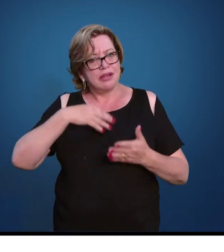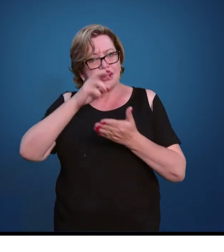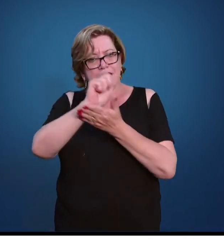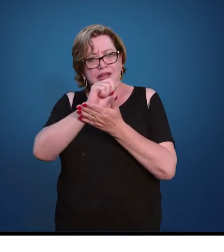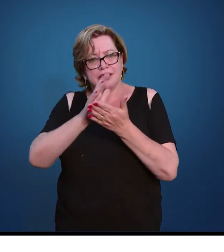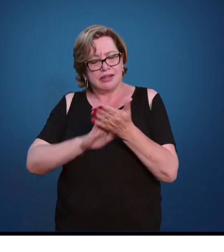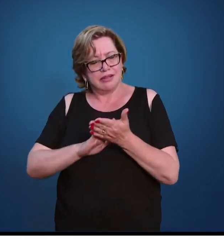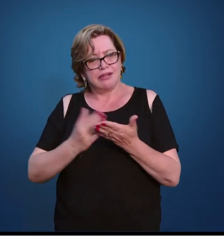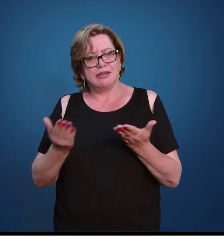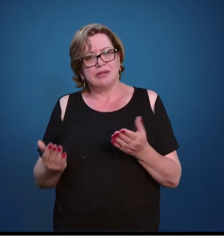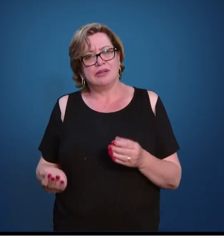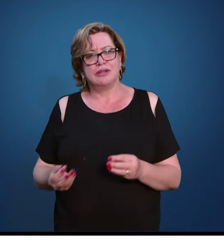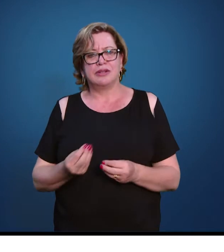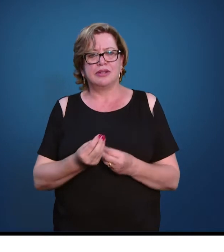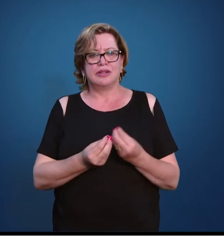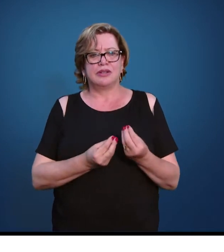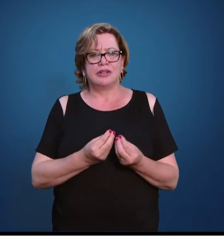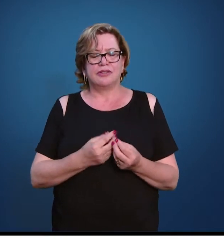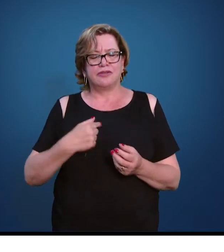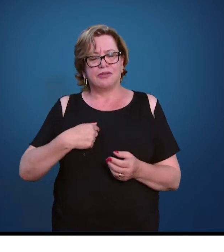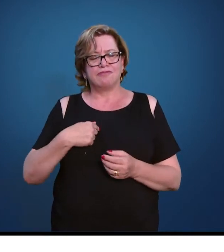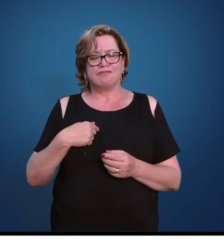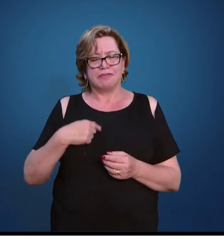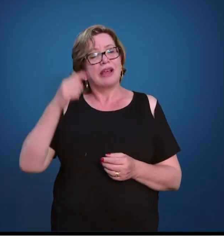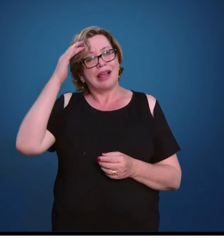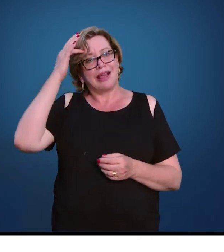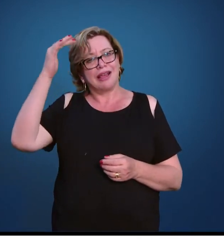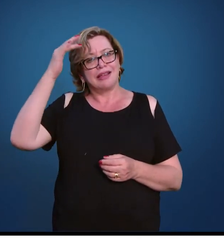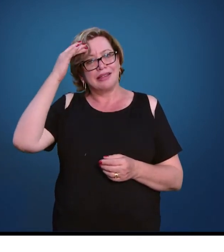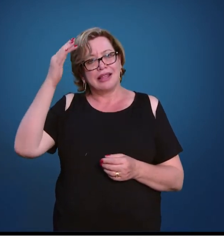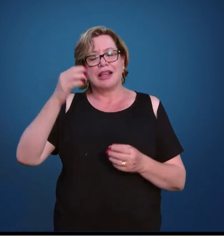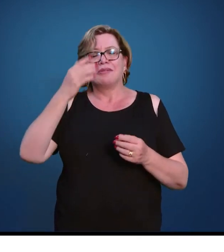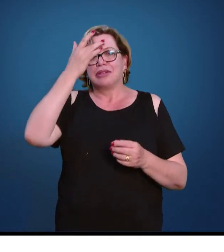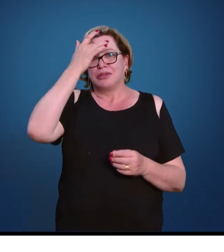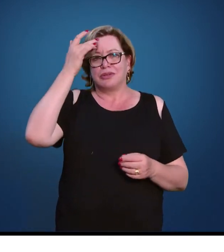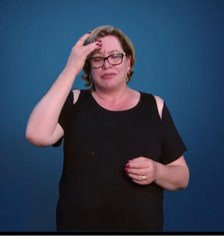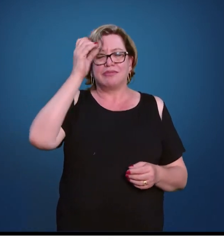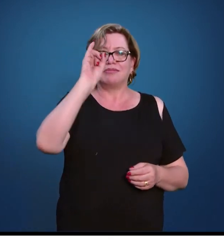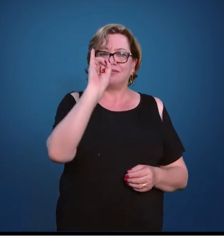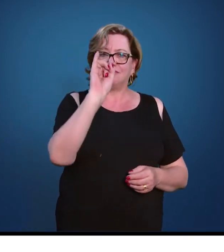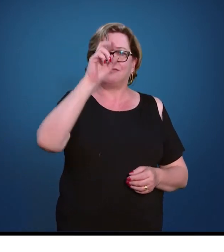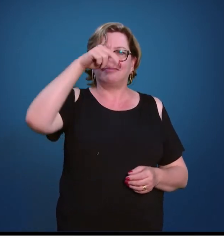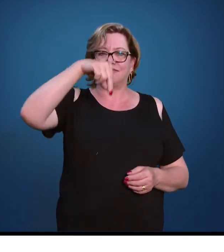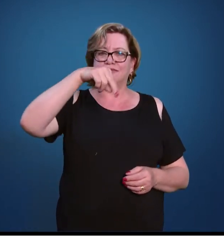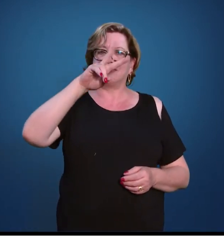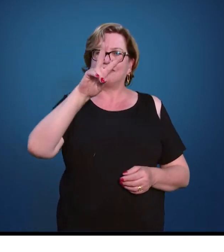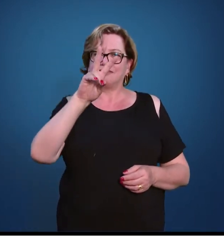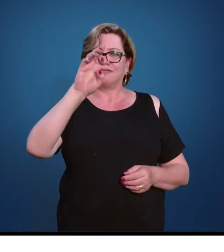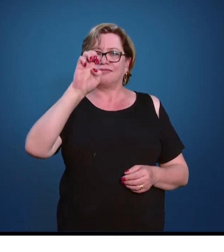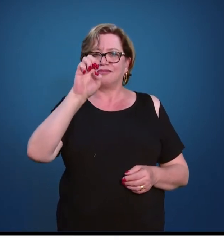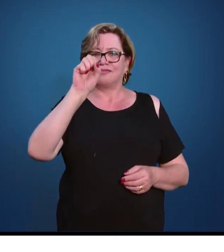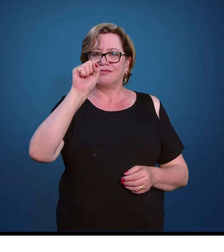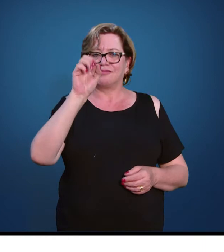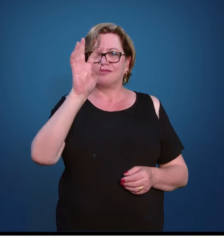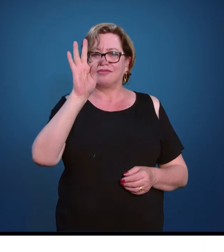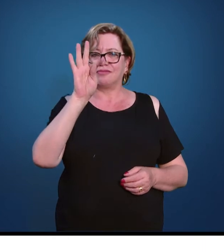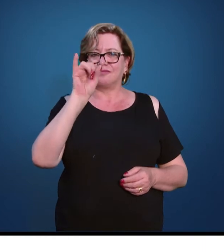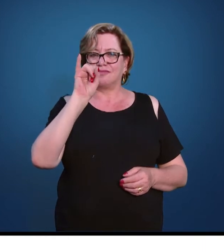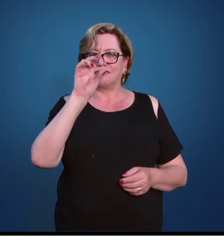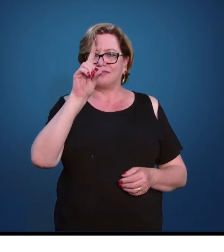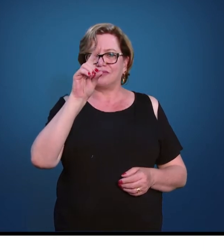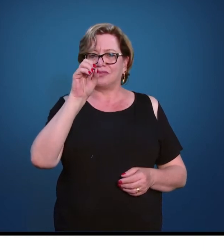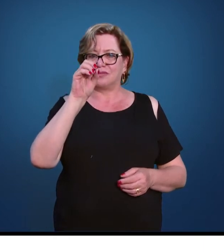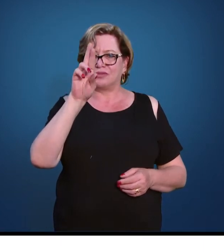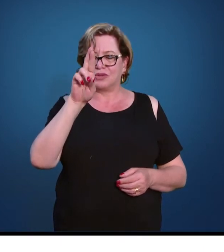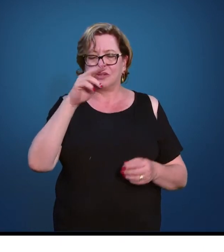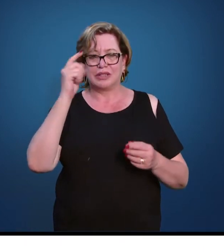como usuário. Vamos imaginar um investidor, aquela pessoa que deseja comprar uma